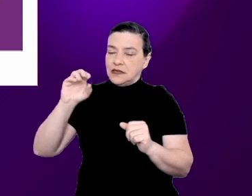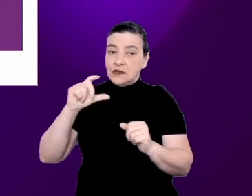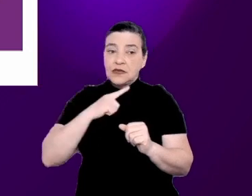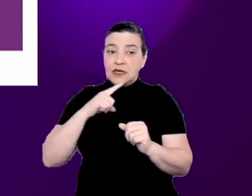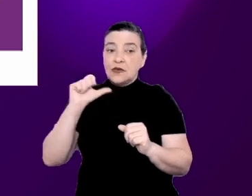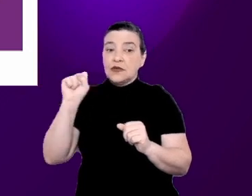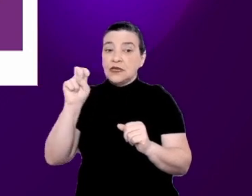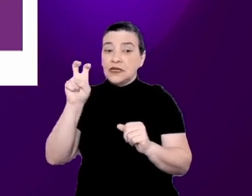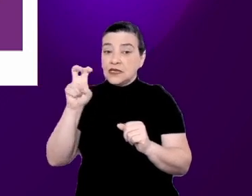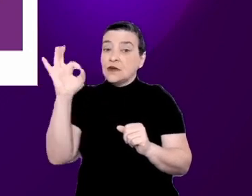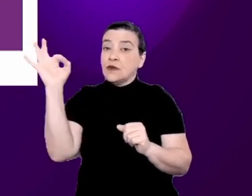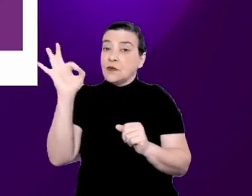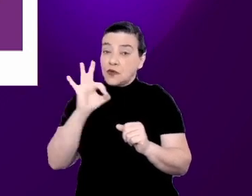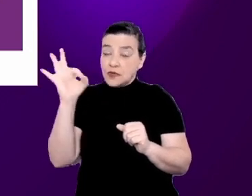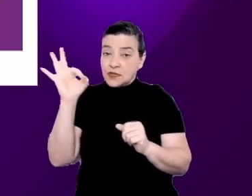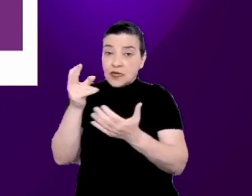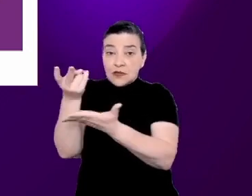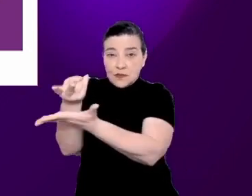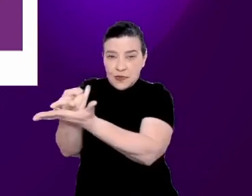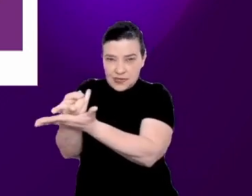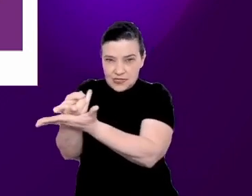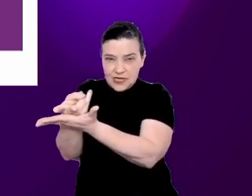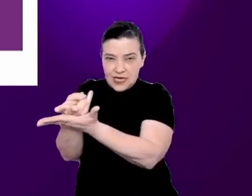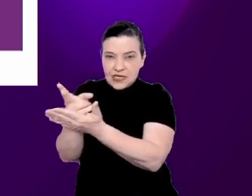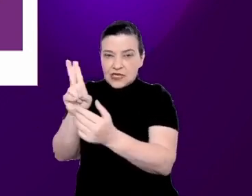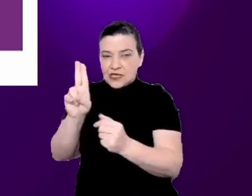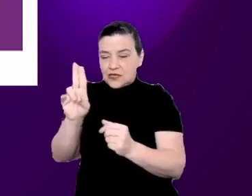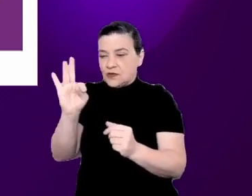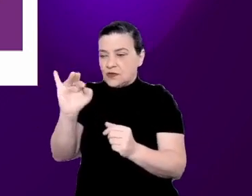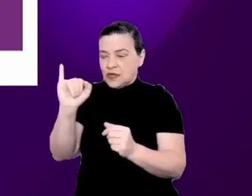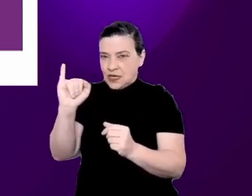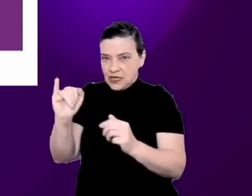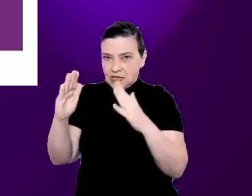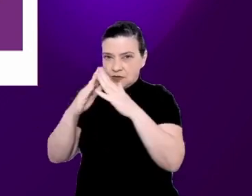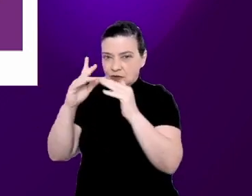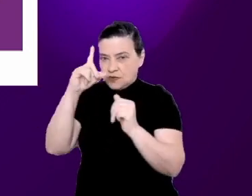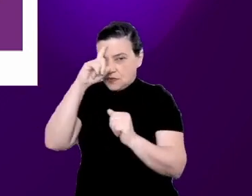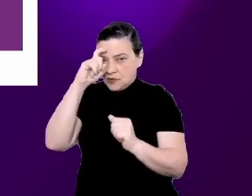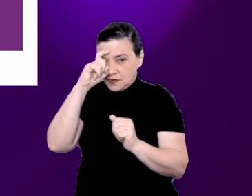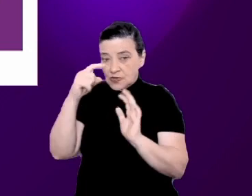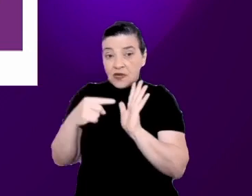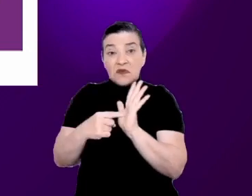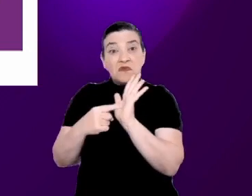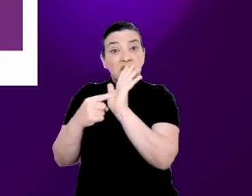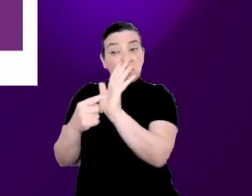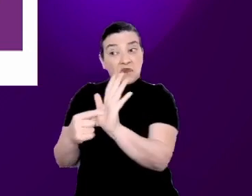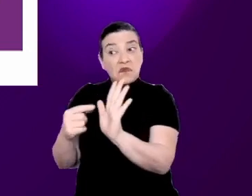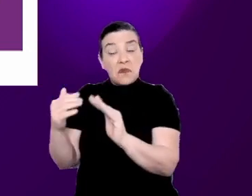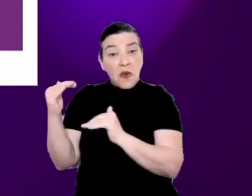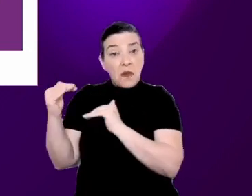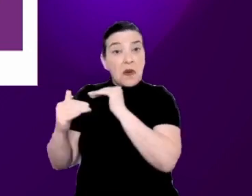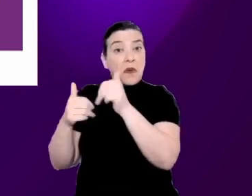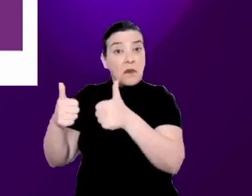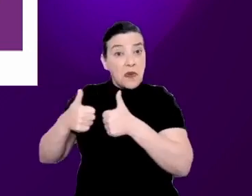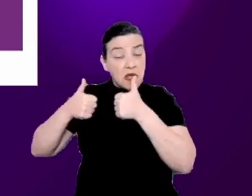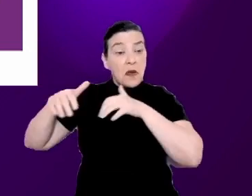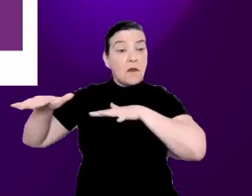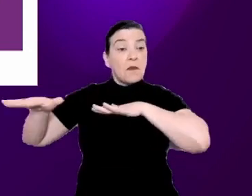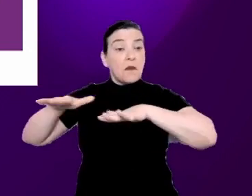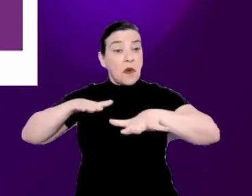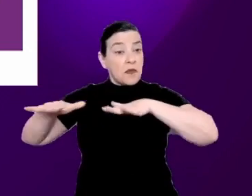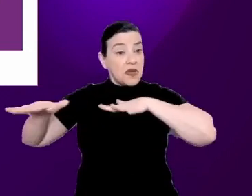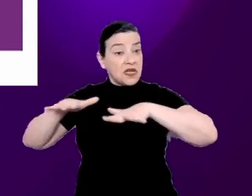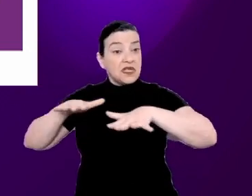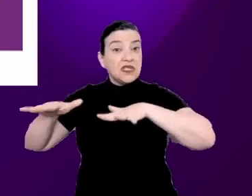85% dos nossos pacientes internados na UTI de Samaritano Paulista apresentaram melhora do nível de mobilidade, ou seja,